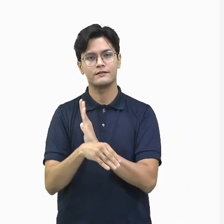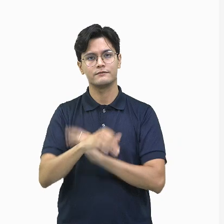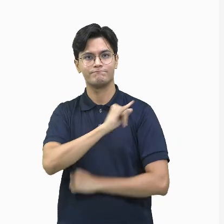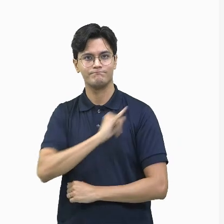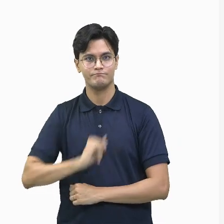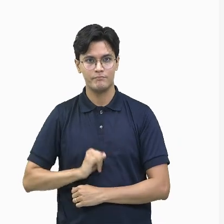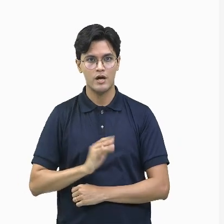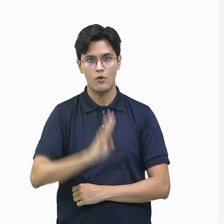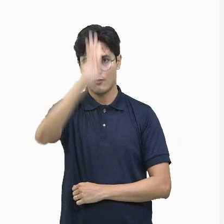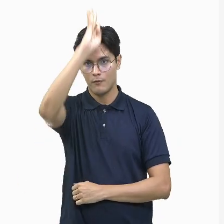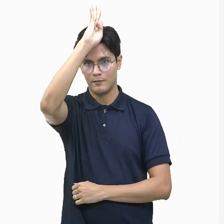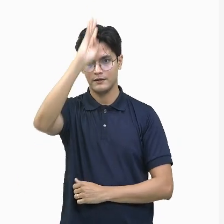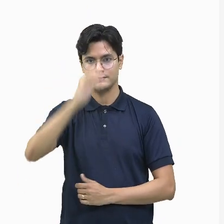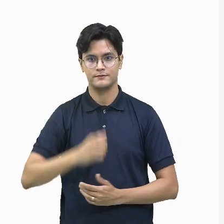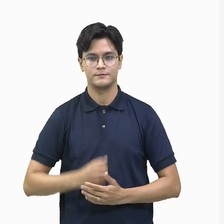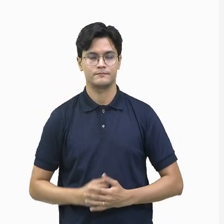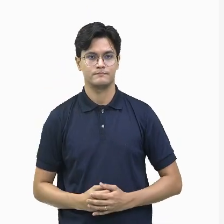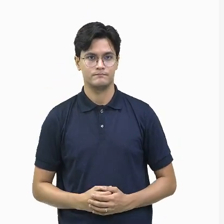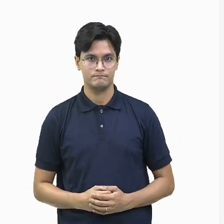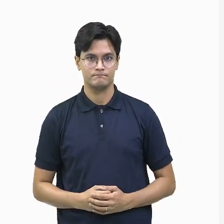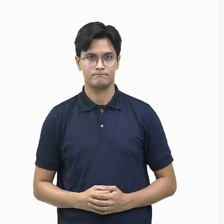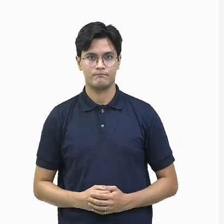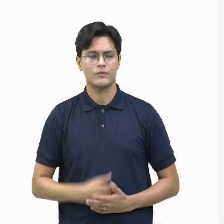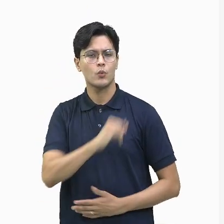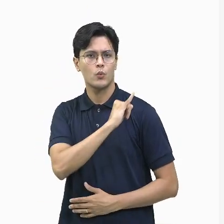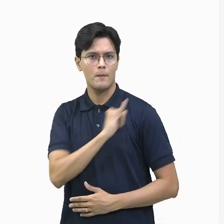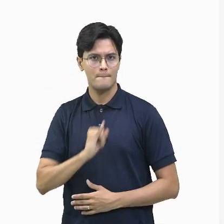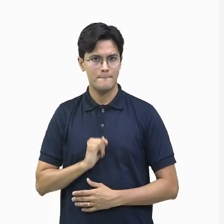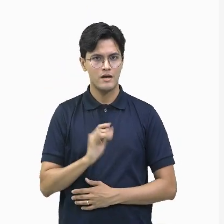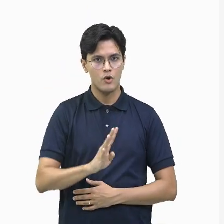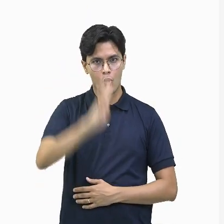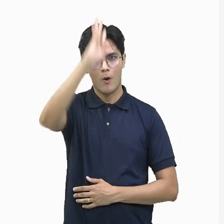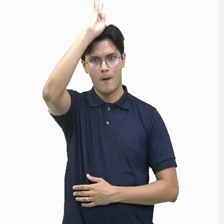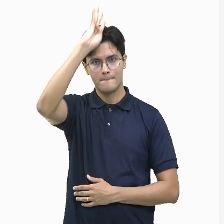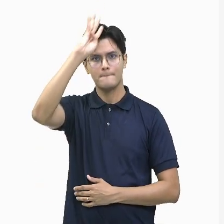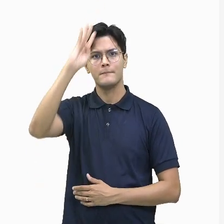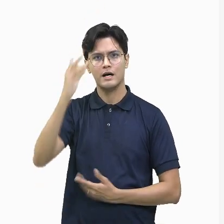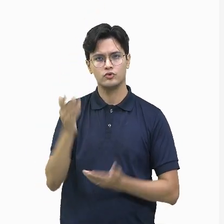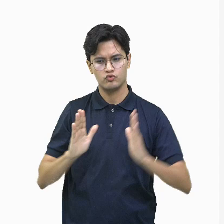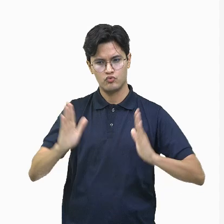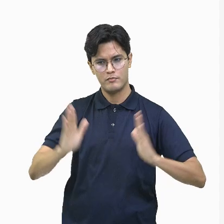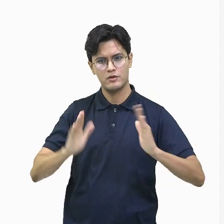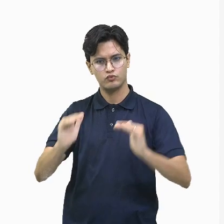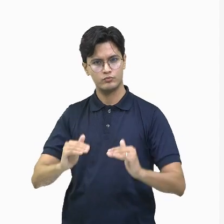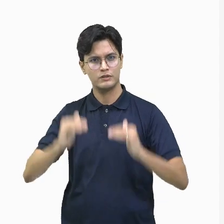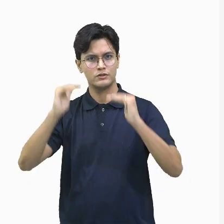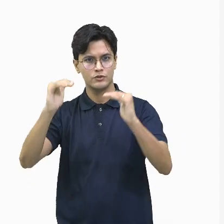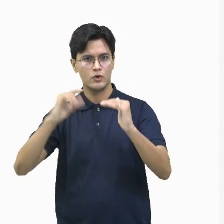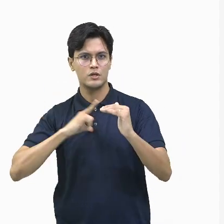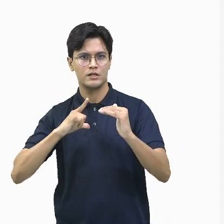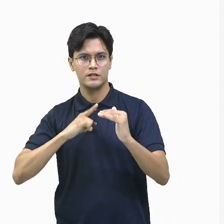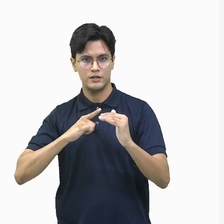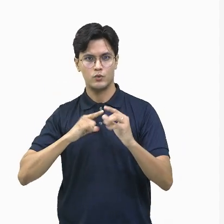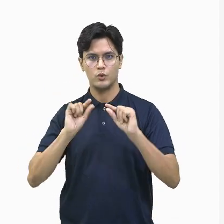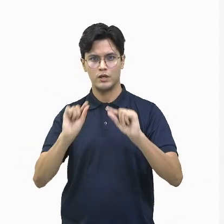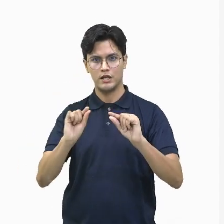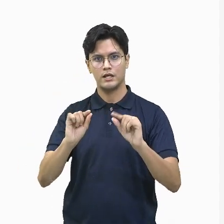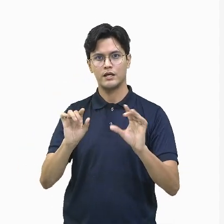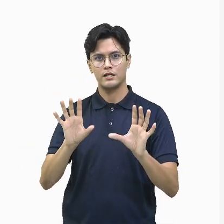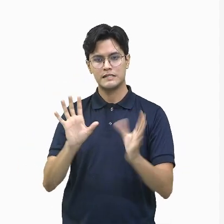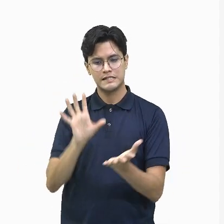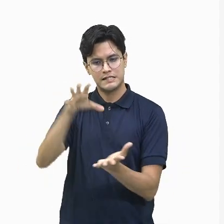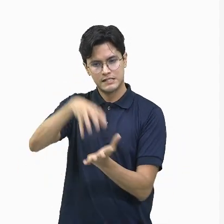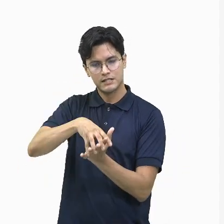O Império Romano, em seu auge, ele era uma entidade unificada que controlava